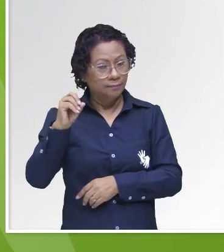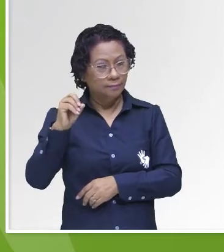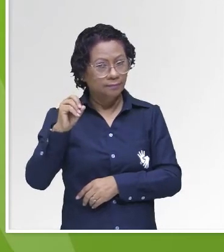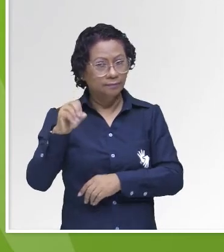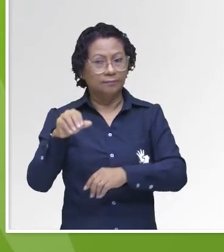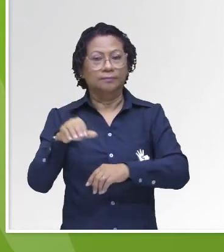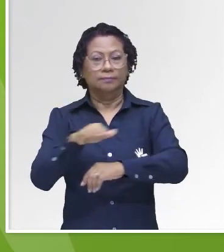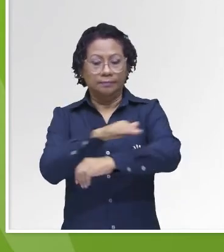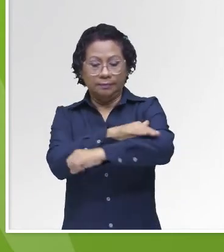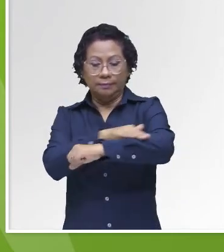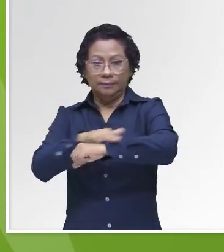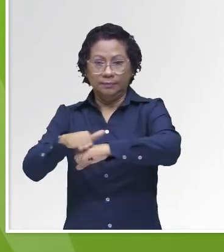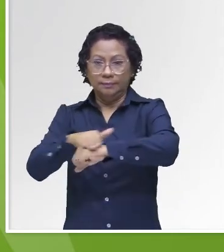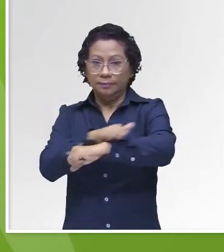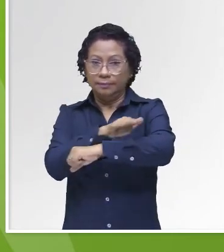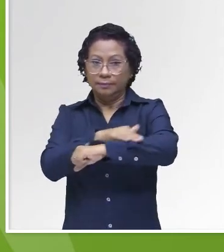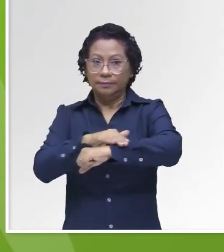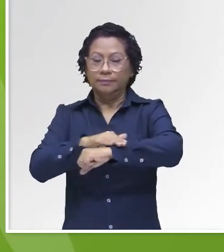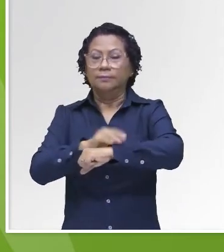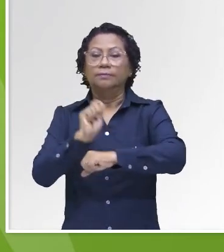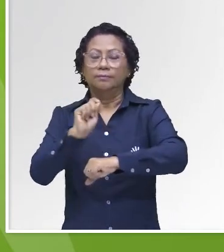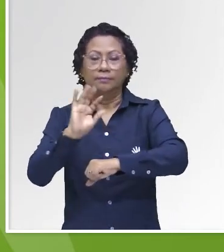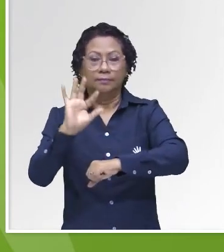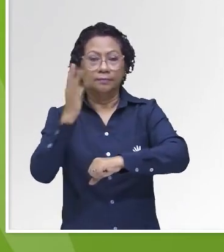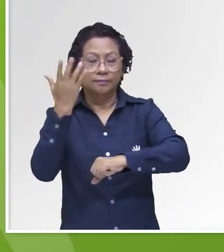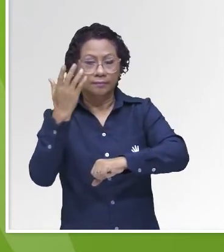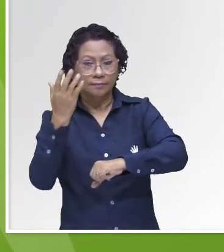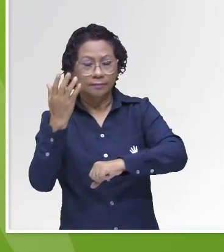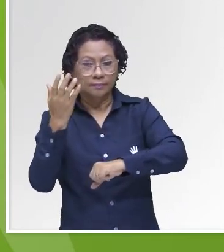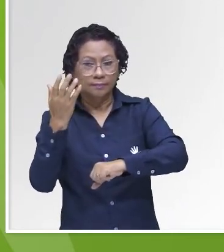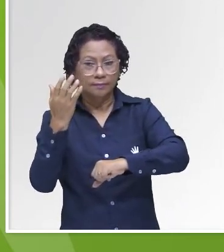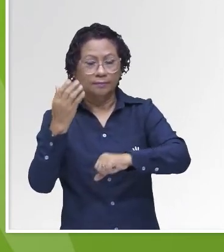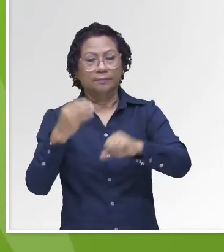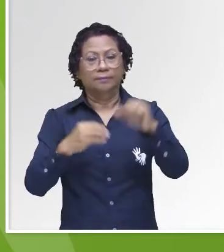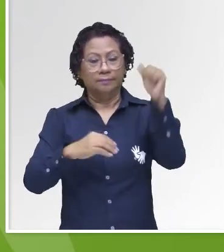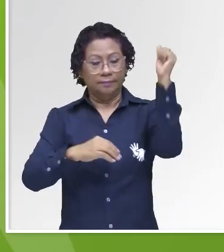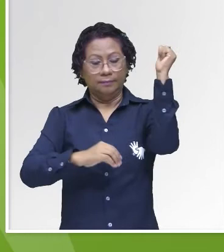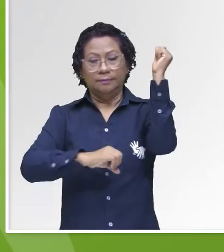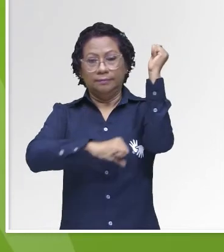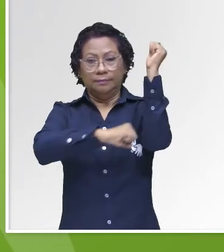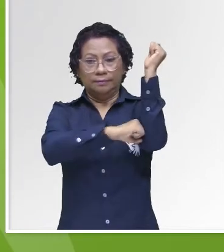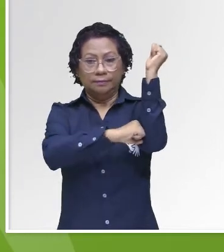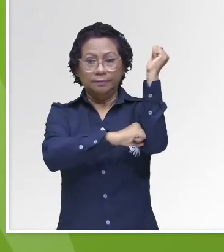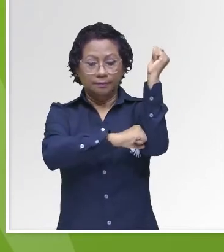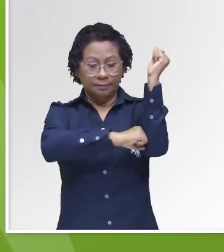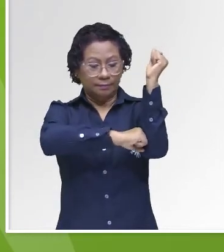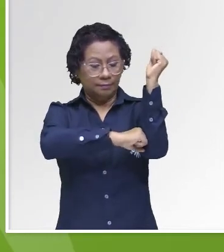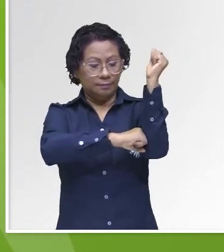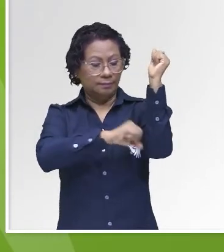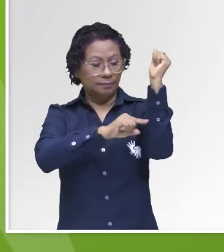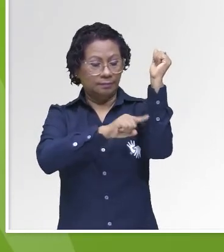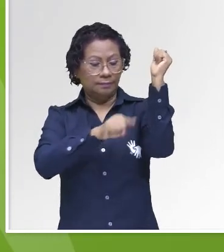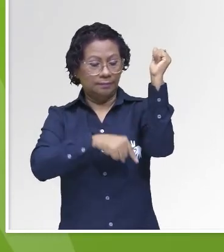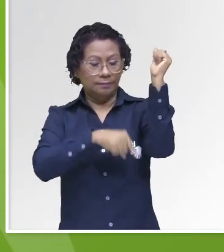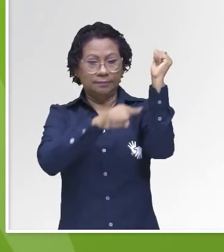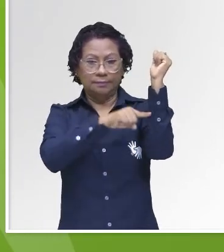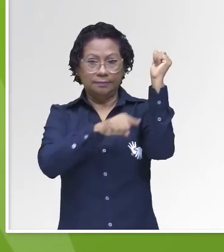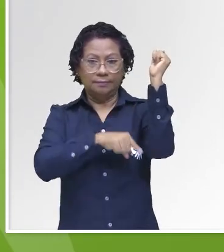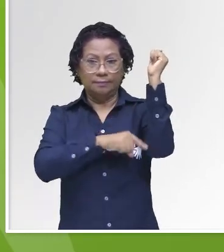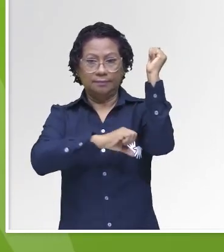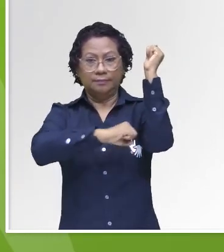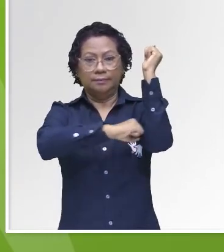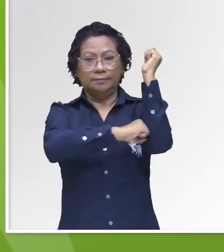Terra. Só que veja bem, quando forma um ângulo com a superfície da Terra, quer dizer que essa velocidade inicial, ela vai ter